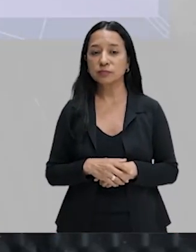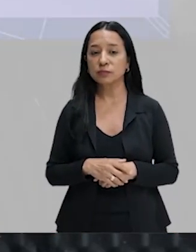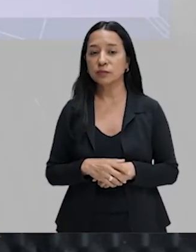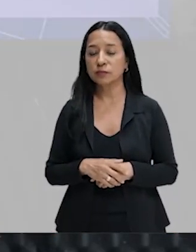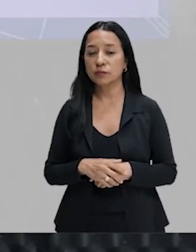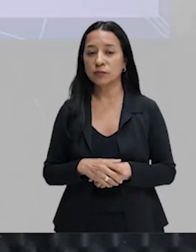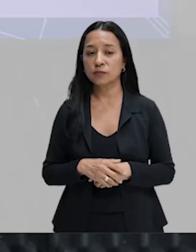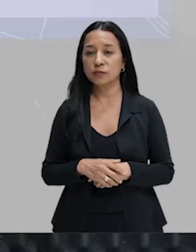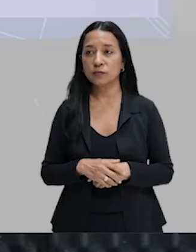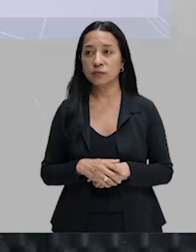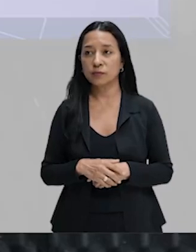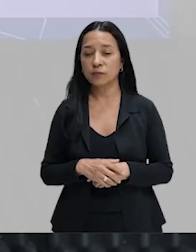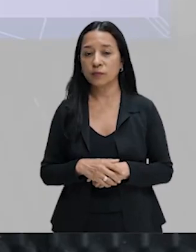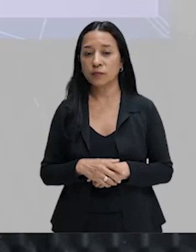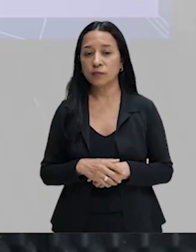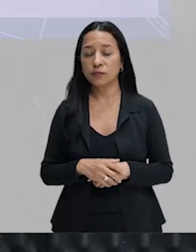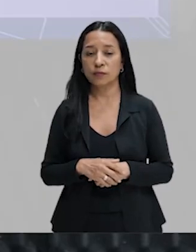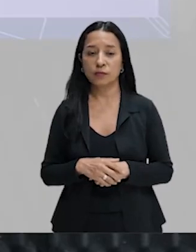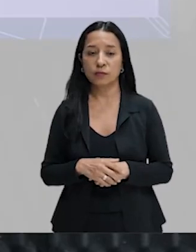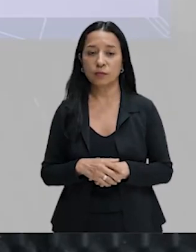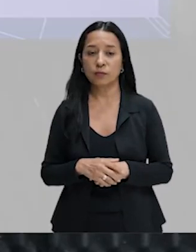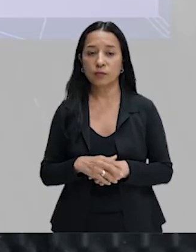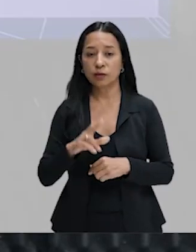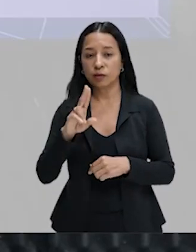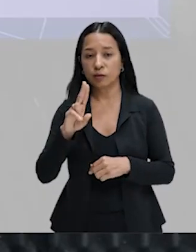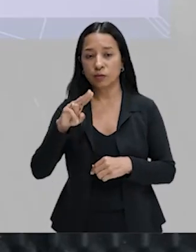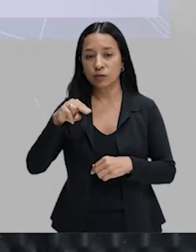Universalismo, vamos deixar as coisas mais